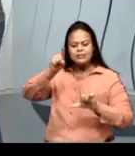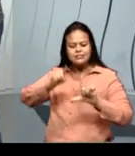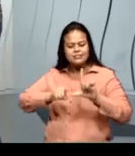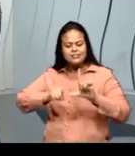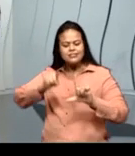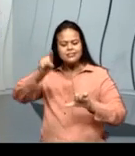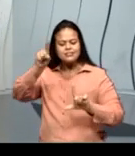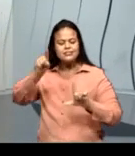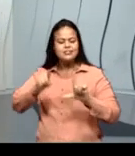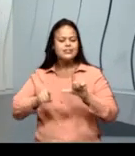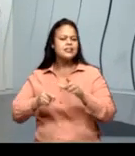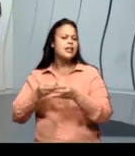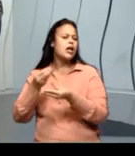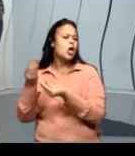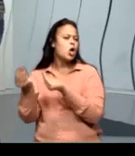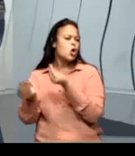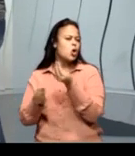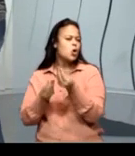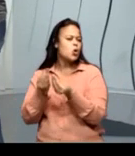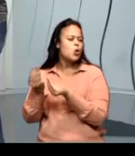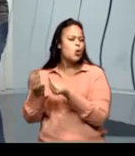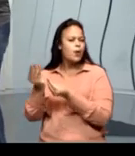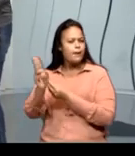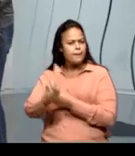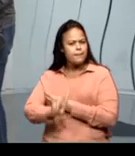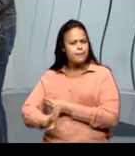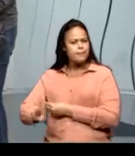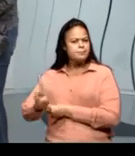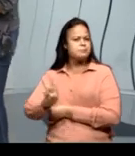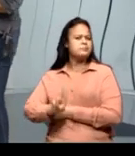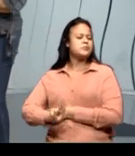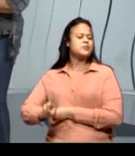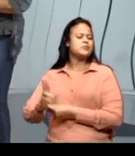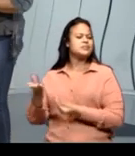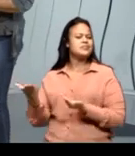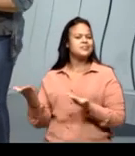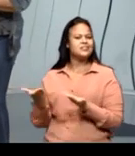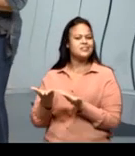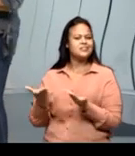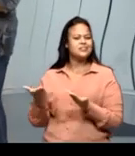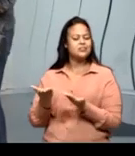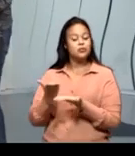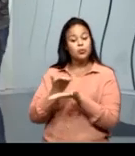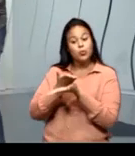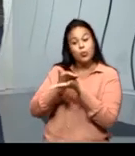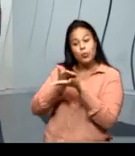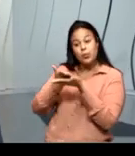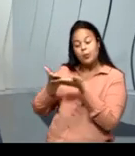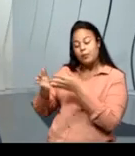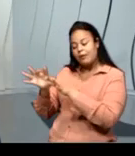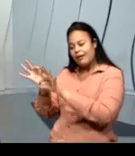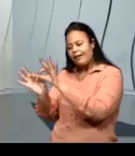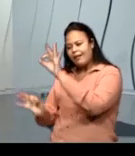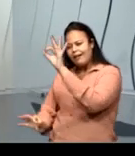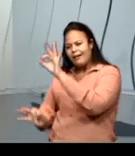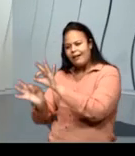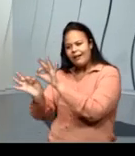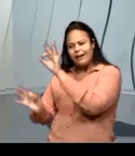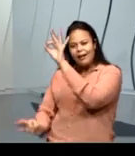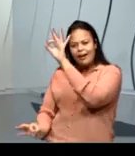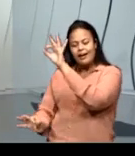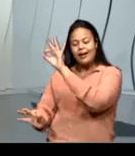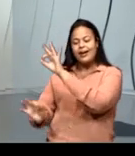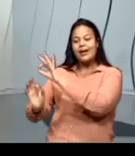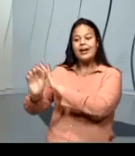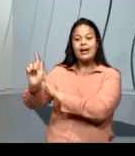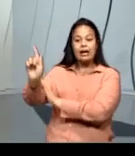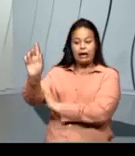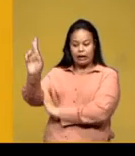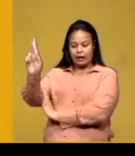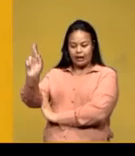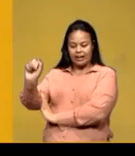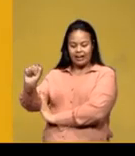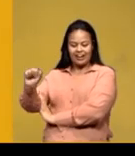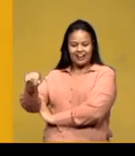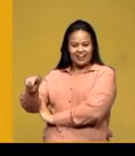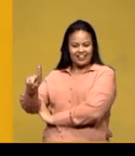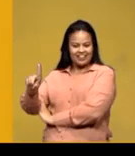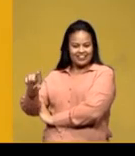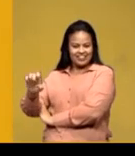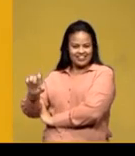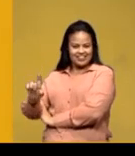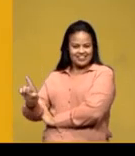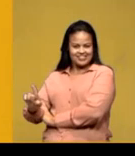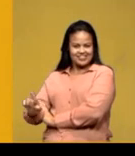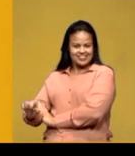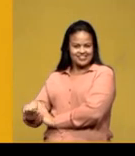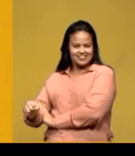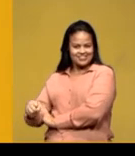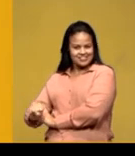grandezas no dia de hoje? As grandezas, nós vamos começar pelas grandezas escalares. As grandezas escalares são